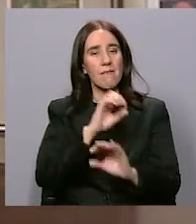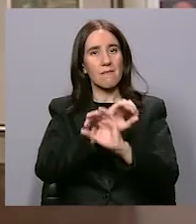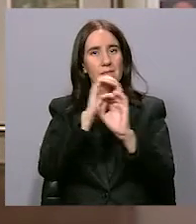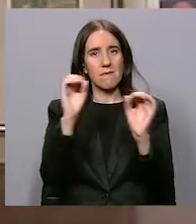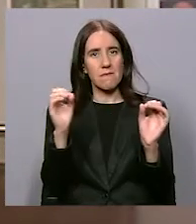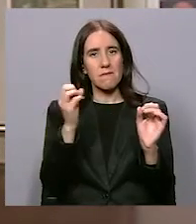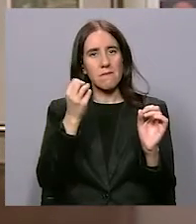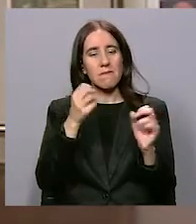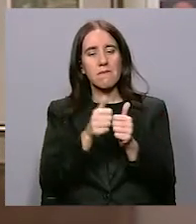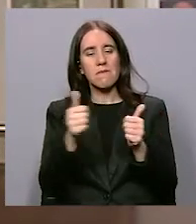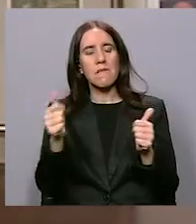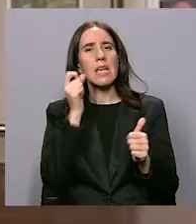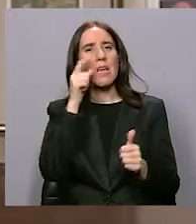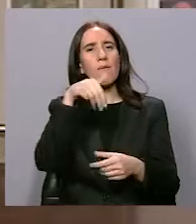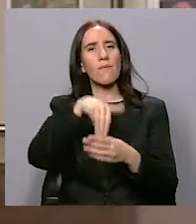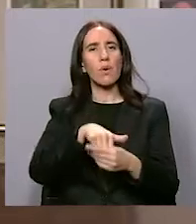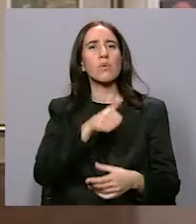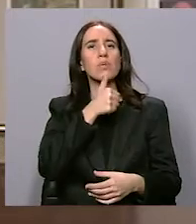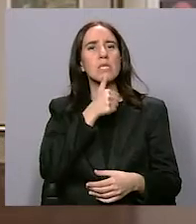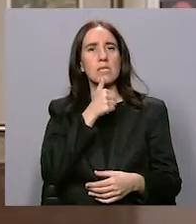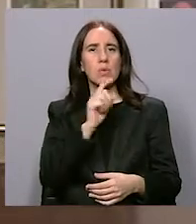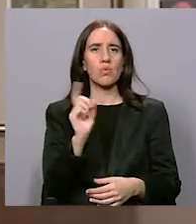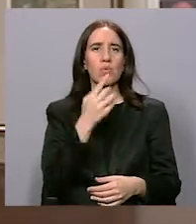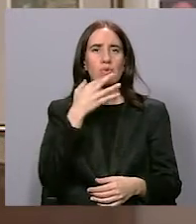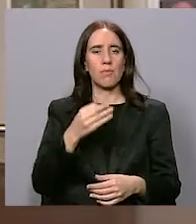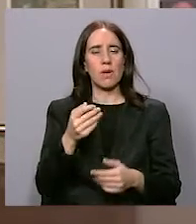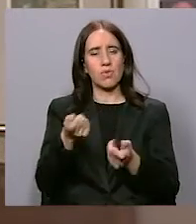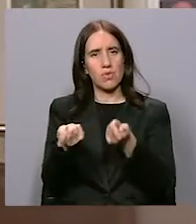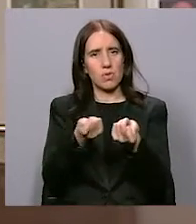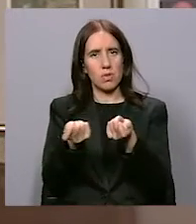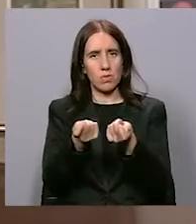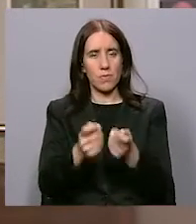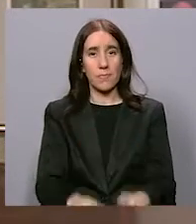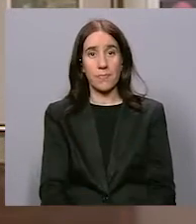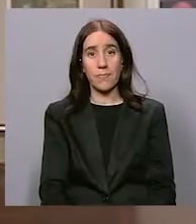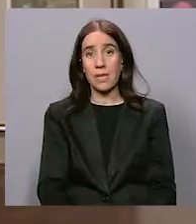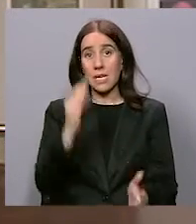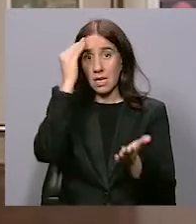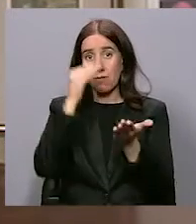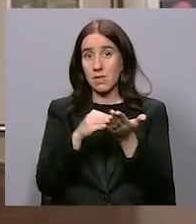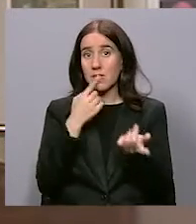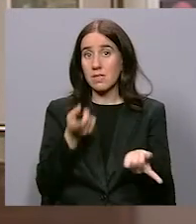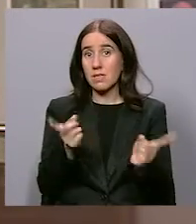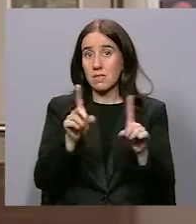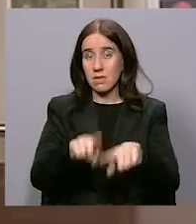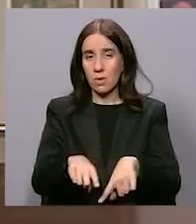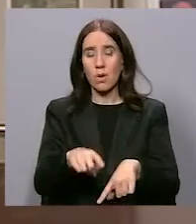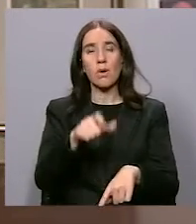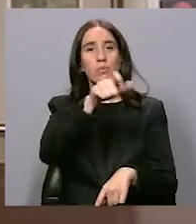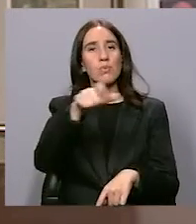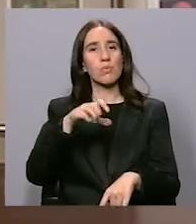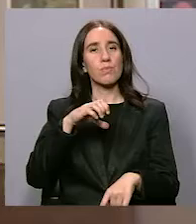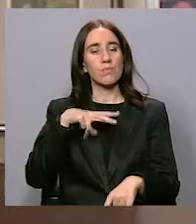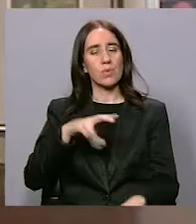dos que habitualmente se dá pelo voto os times todos a reinvenção da confiança dos portugueses